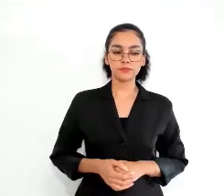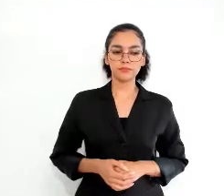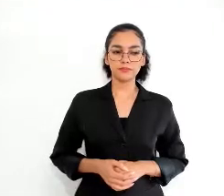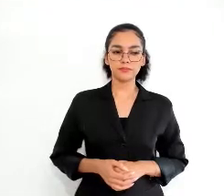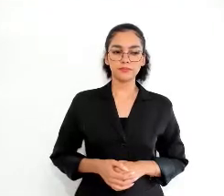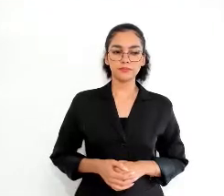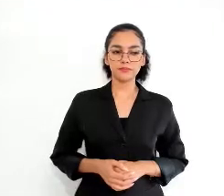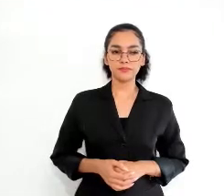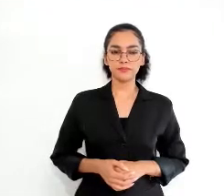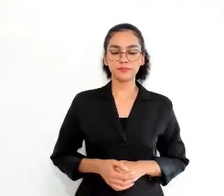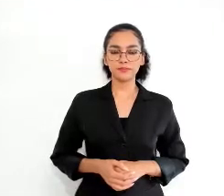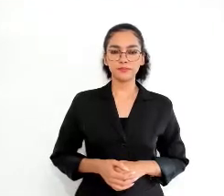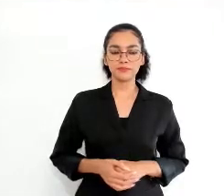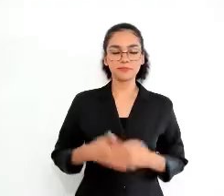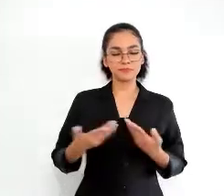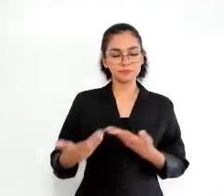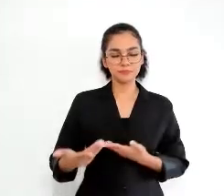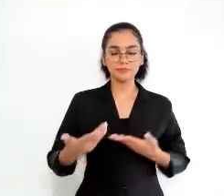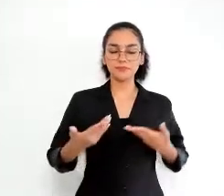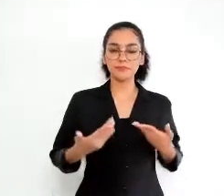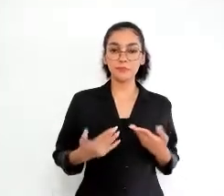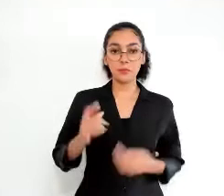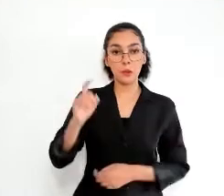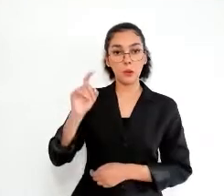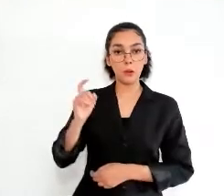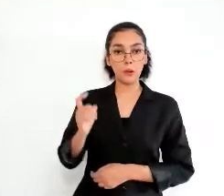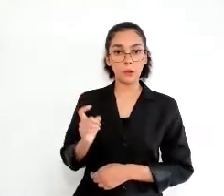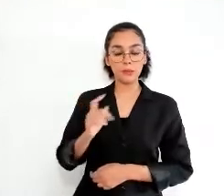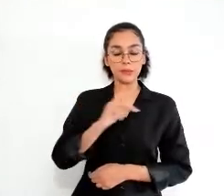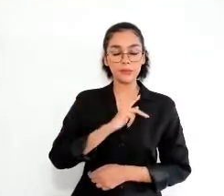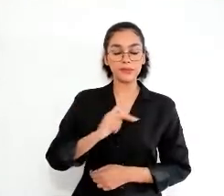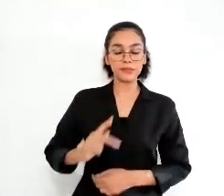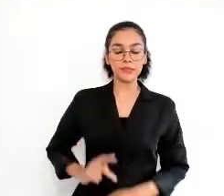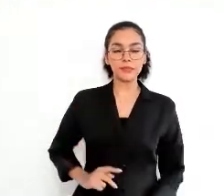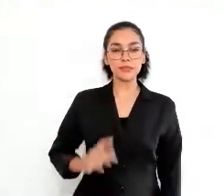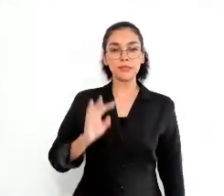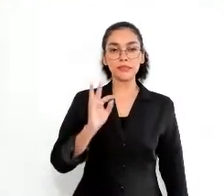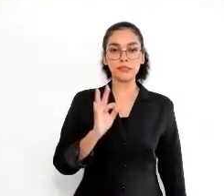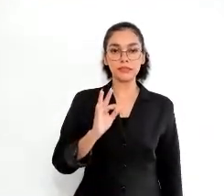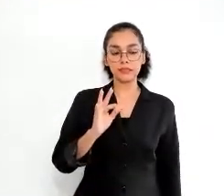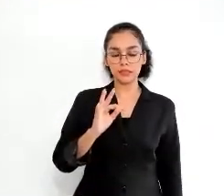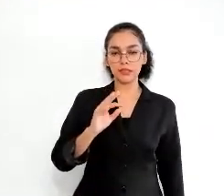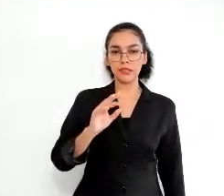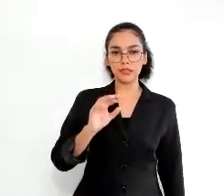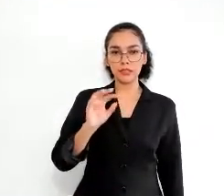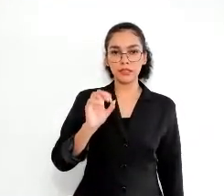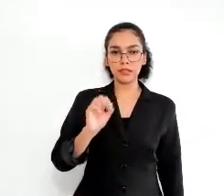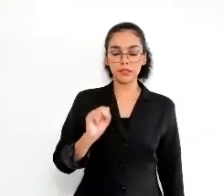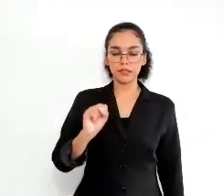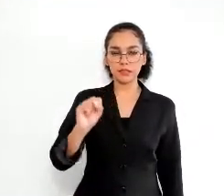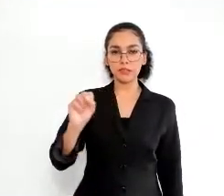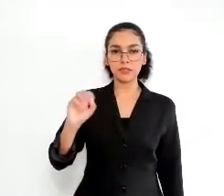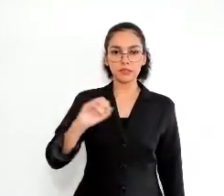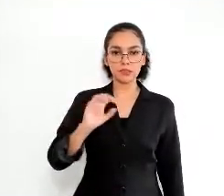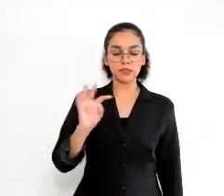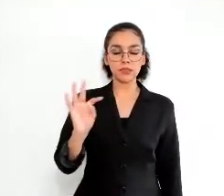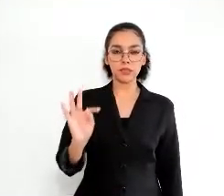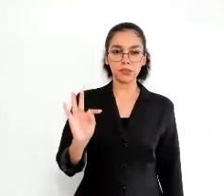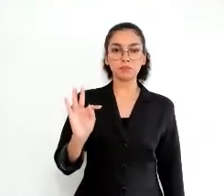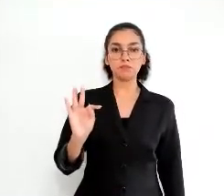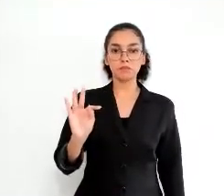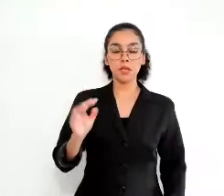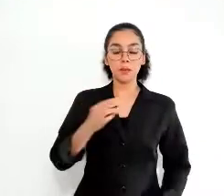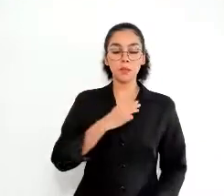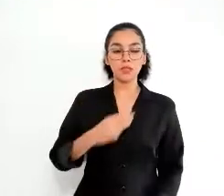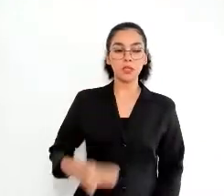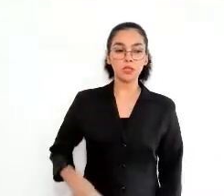Convido o ex-presidente do Tribunal Superior do Trabalho, ministro Emanuel Pereira, para falar em nome de